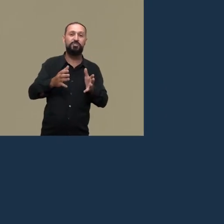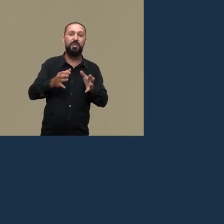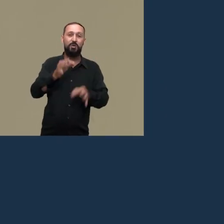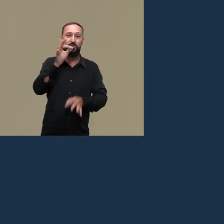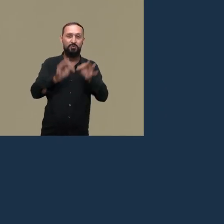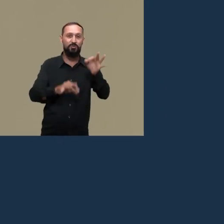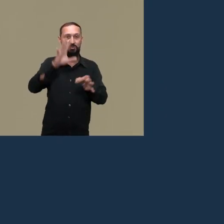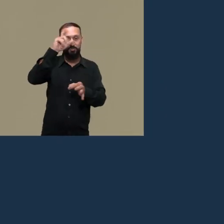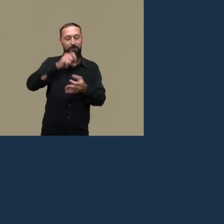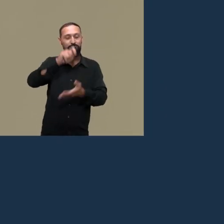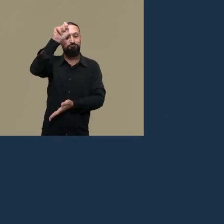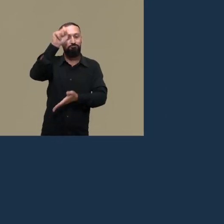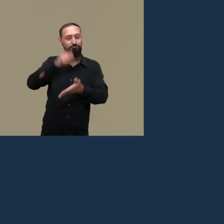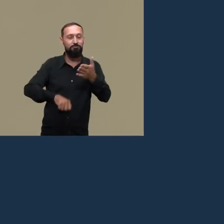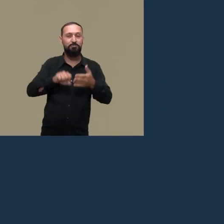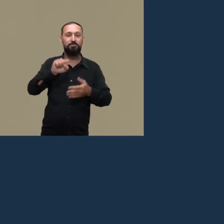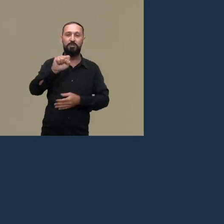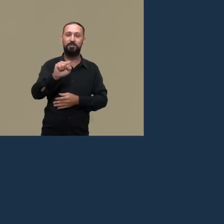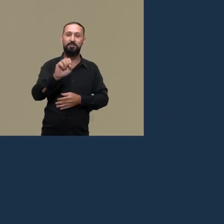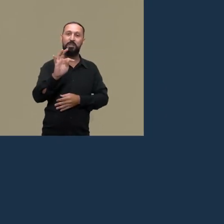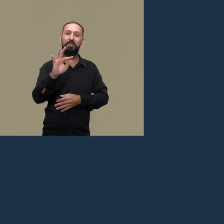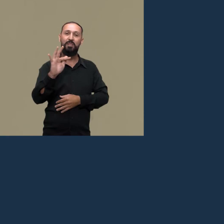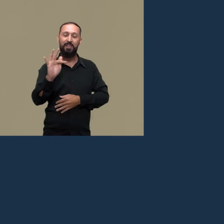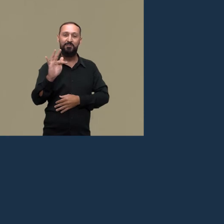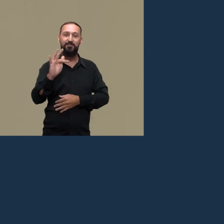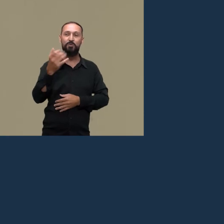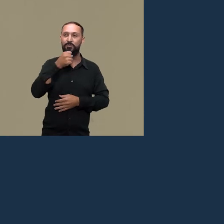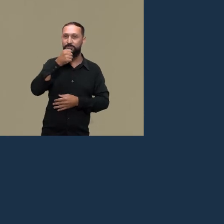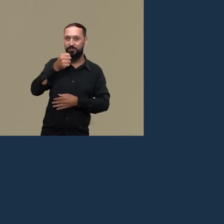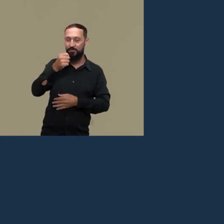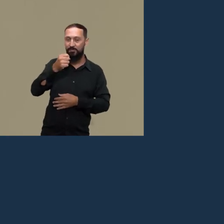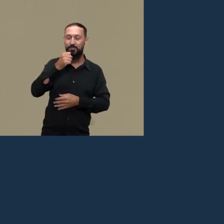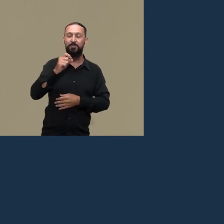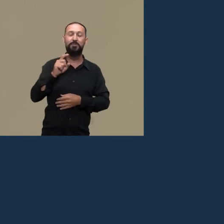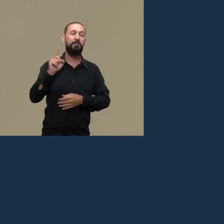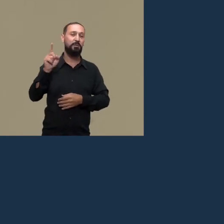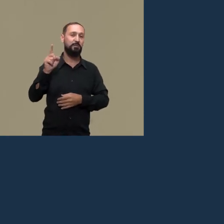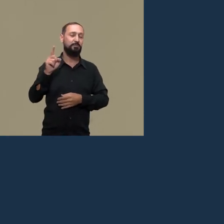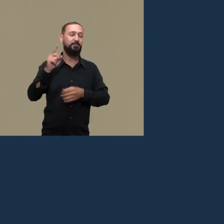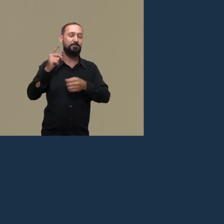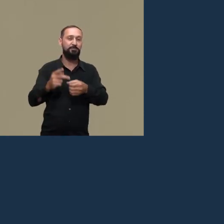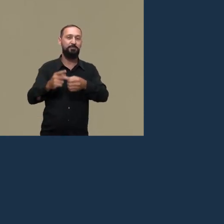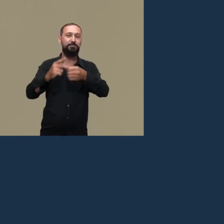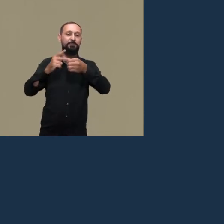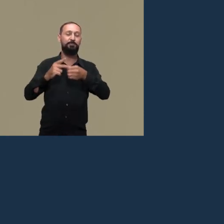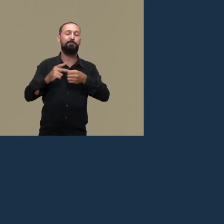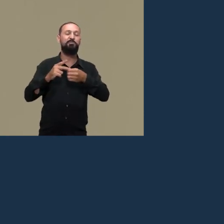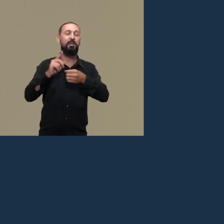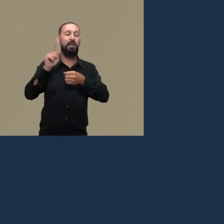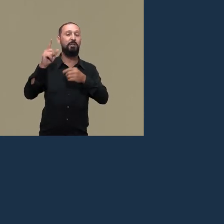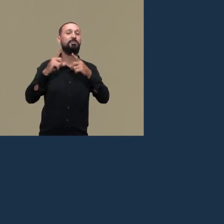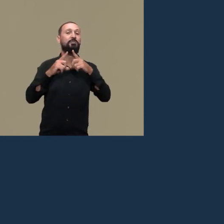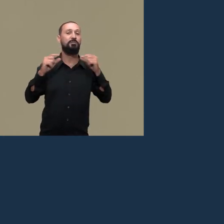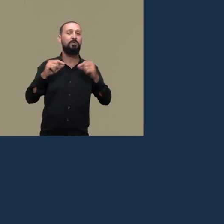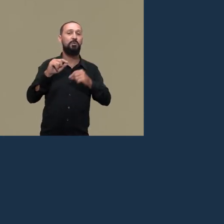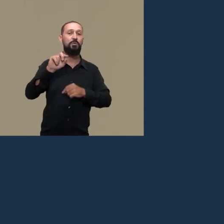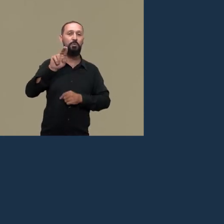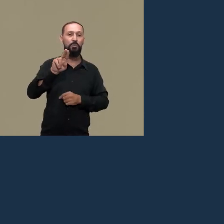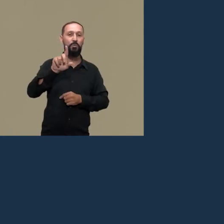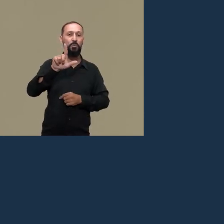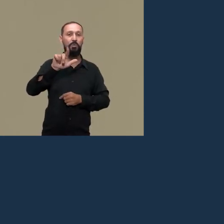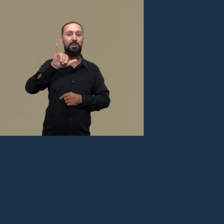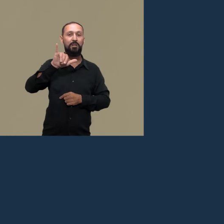a decisão tomada pelo Supremo Tribunal Federal. Nosso entrevistado foi o procurador-chefe da Procuradoria de Representação em Brasília,